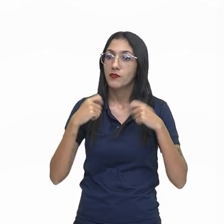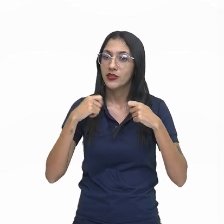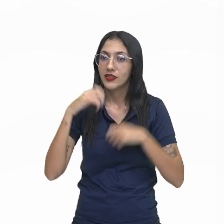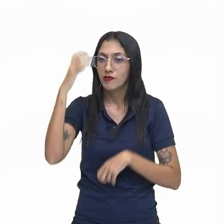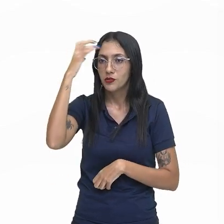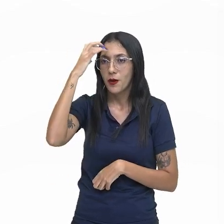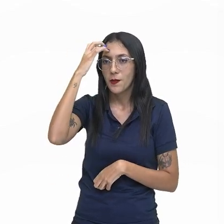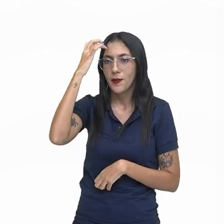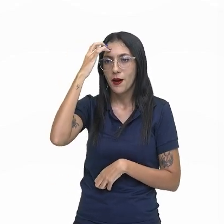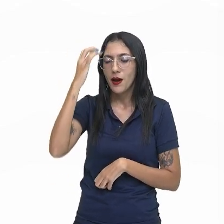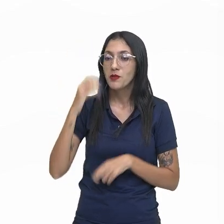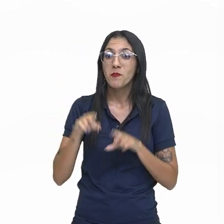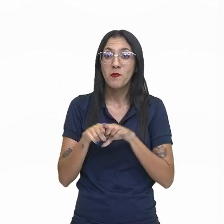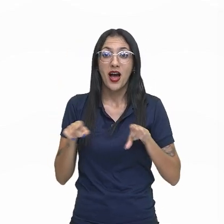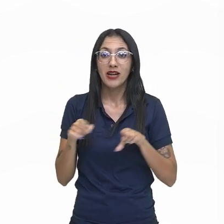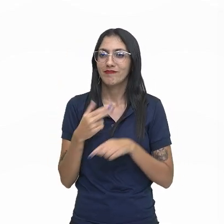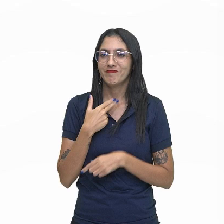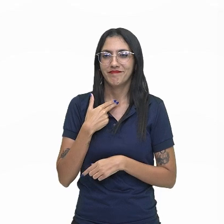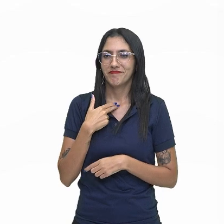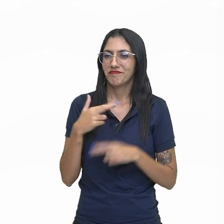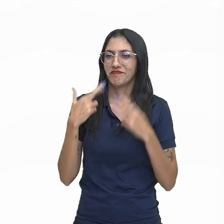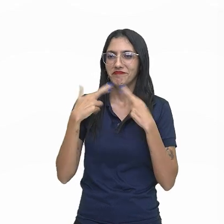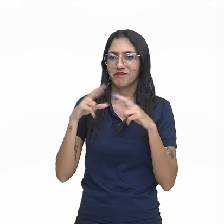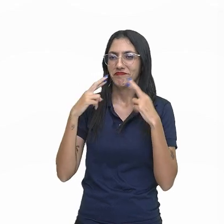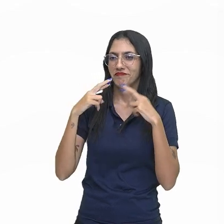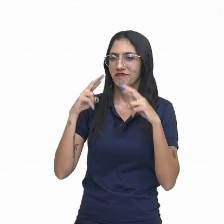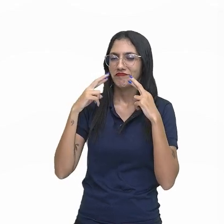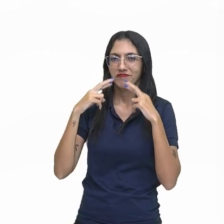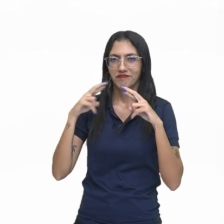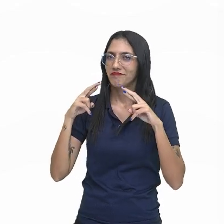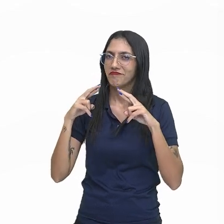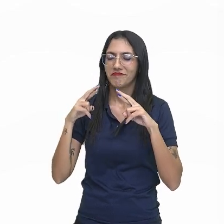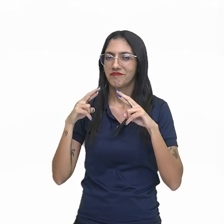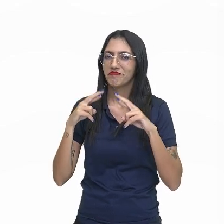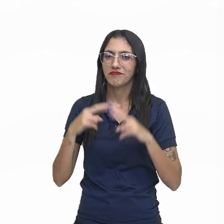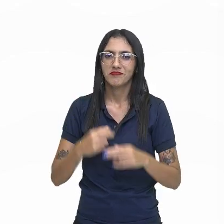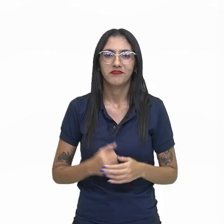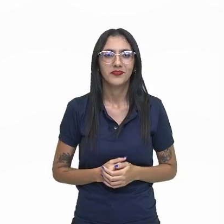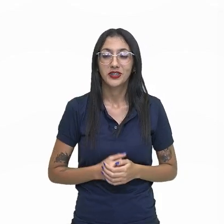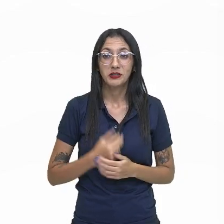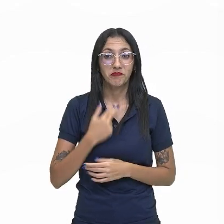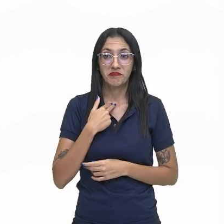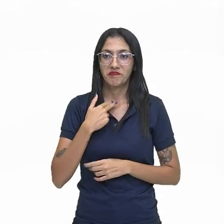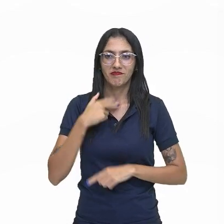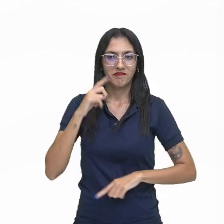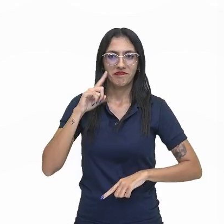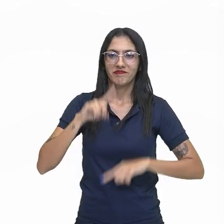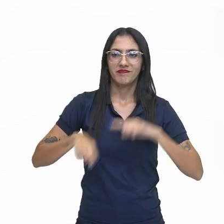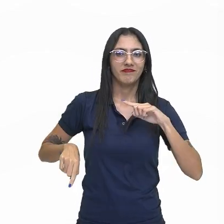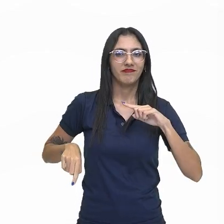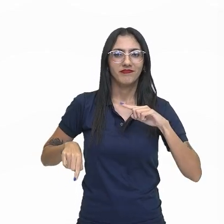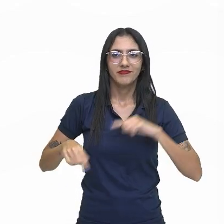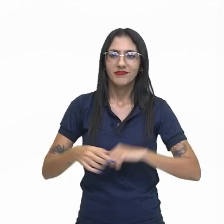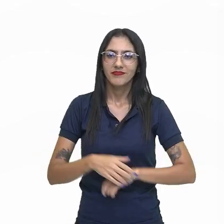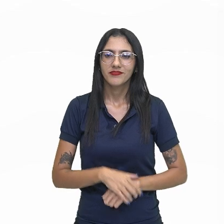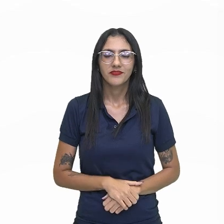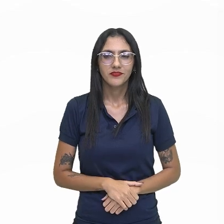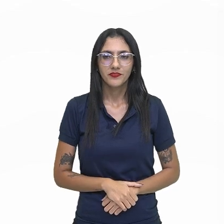pés sem murmurar nem mugir. Não ousavam fazer isso, né?